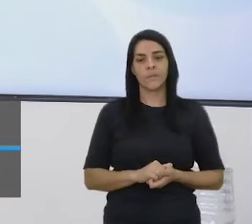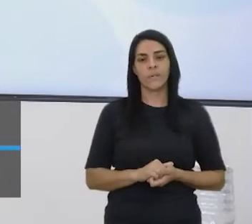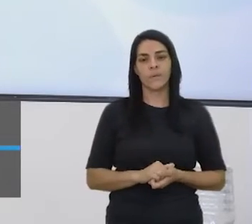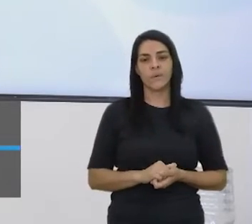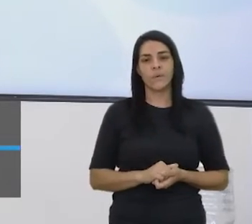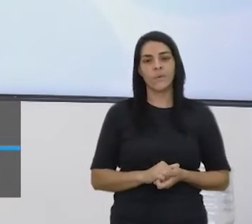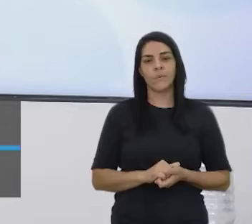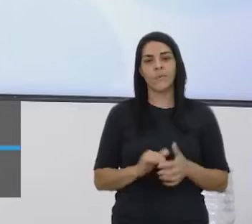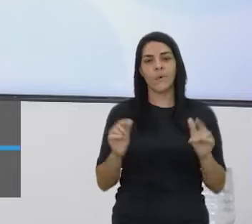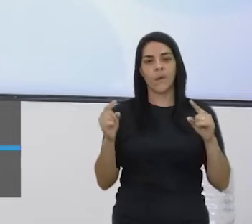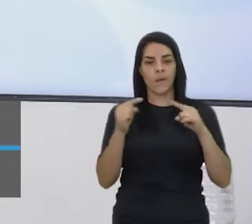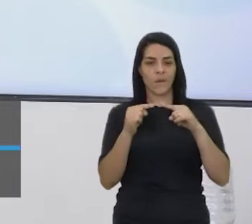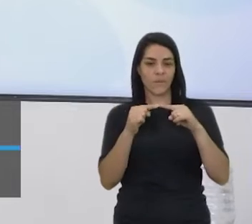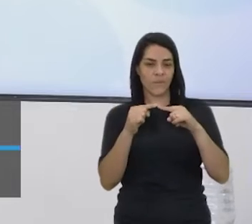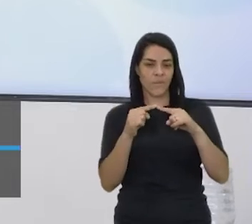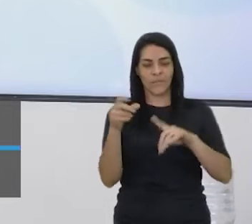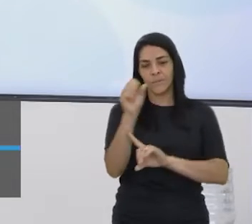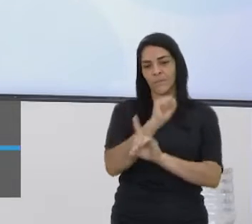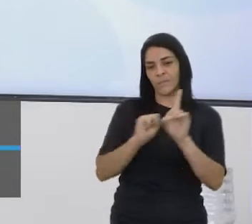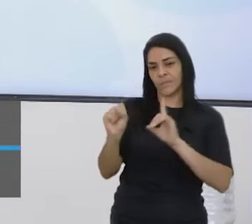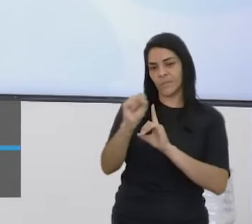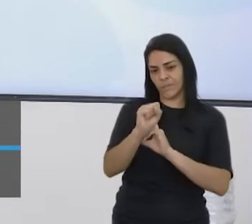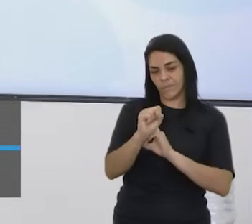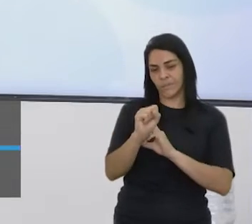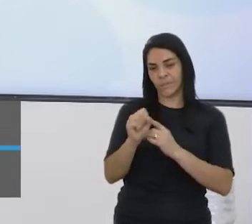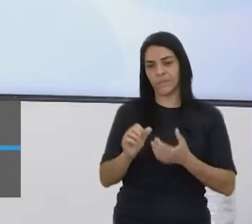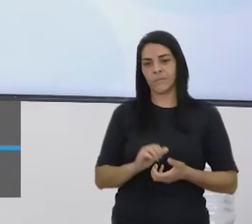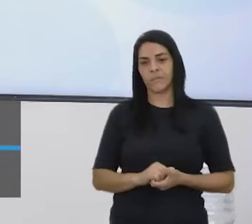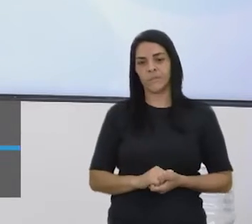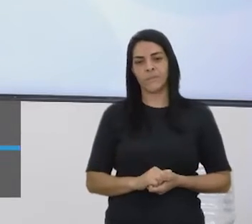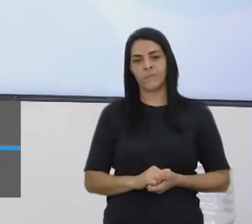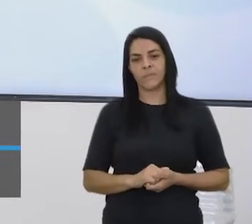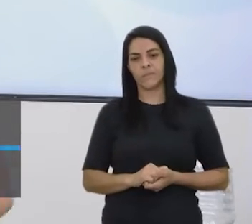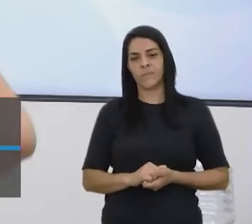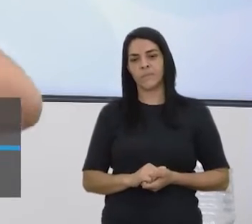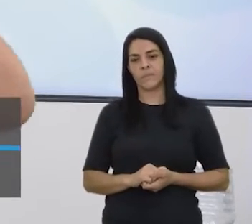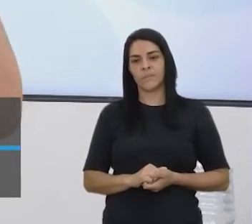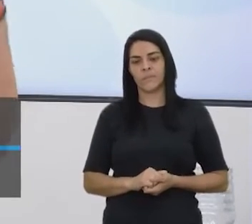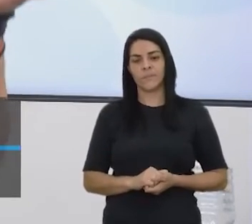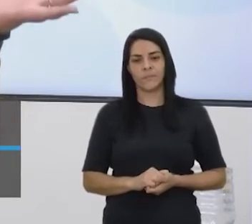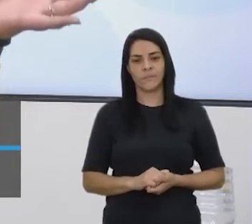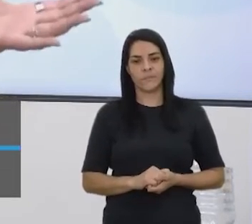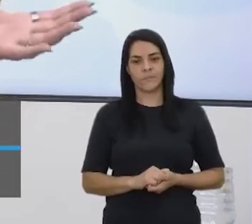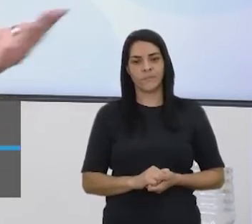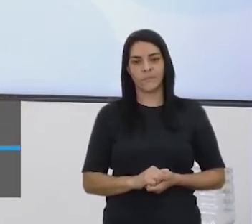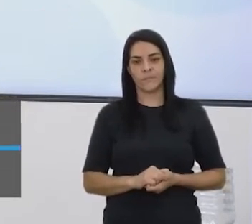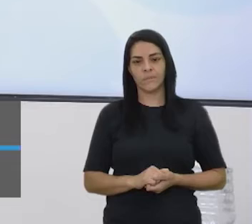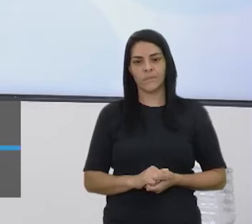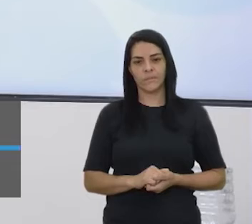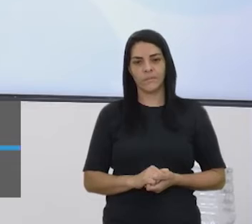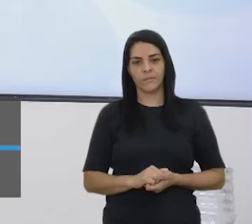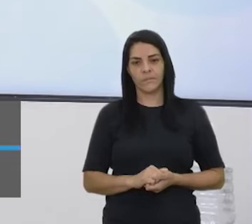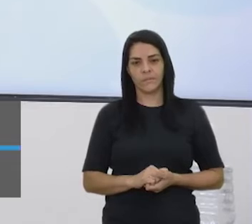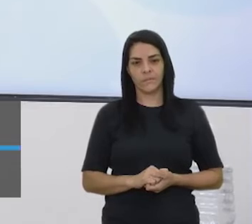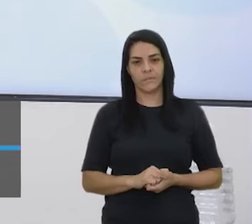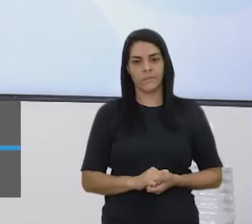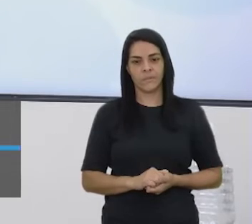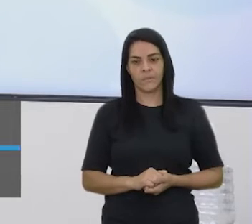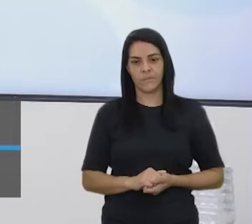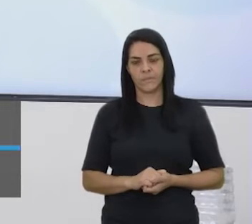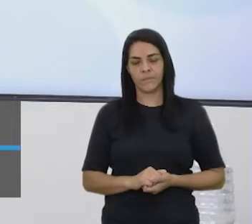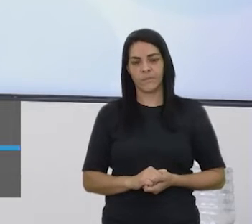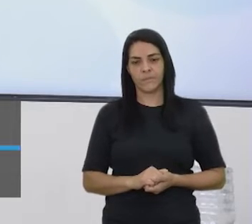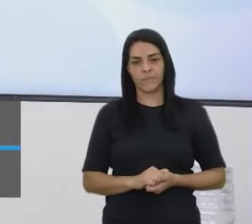socialização é obviamente ele não necessariamente é tão lindo e cheio de flores como eu tô falando